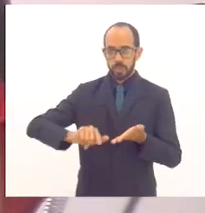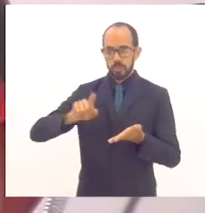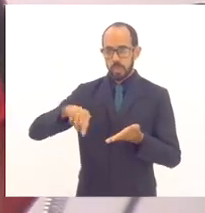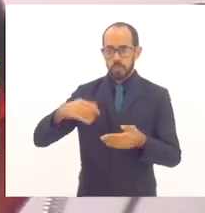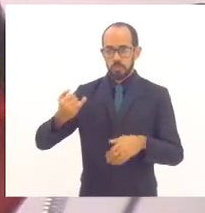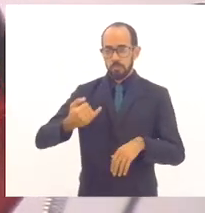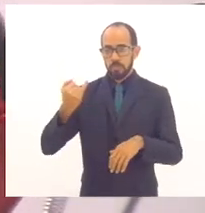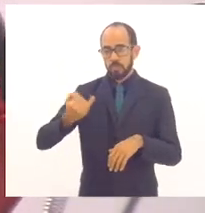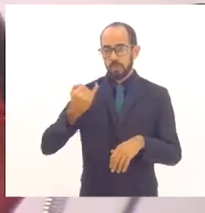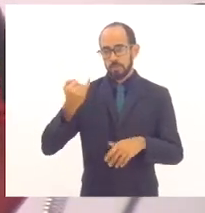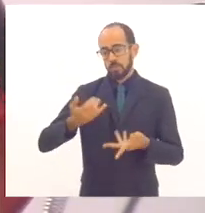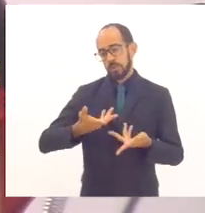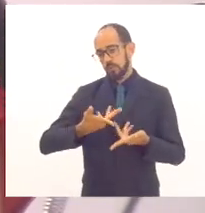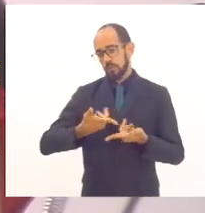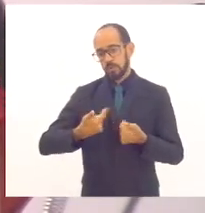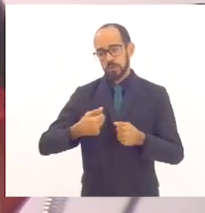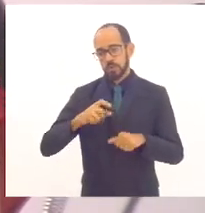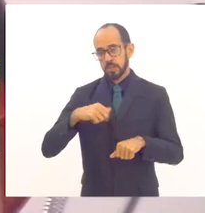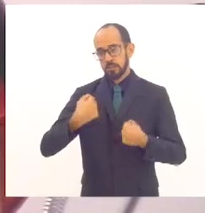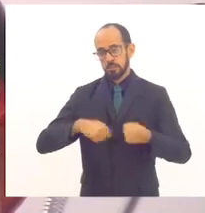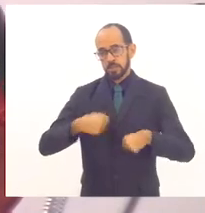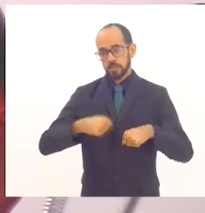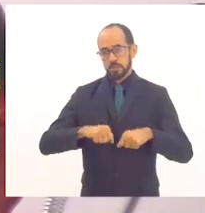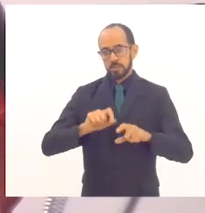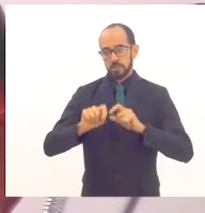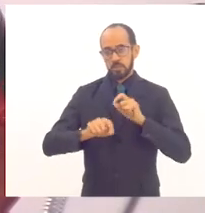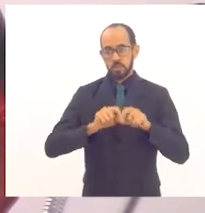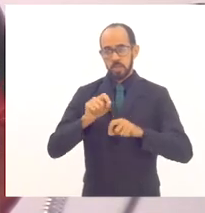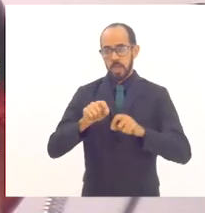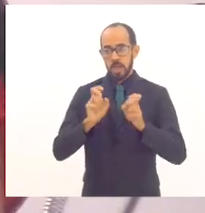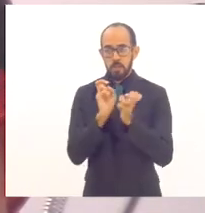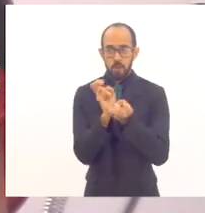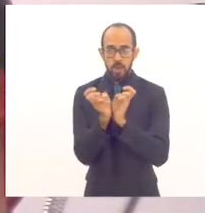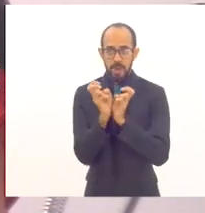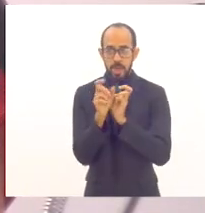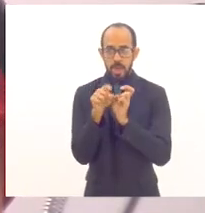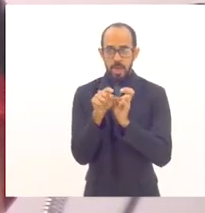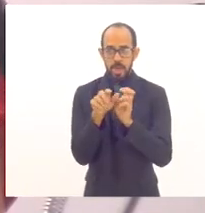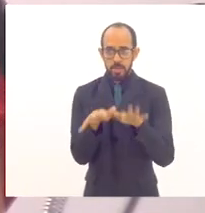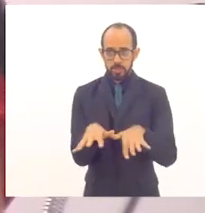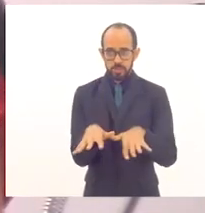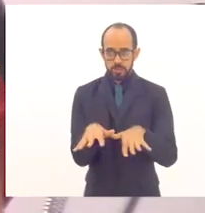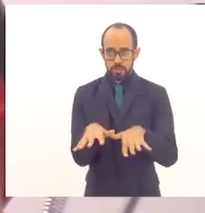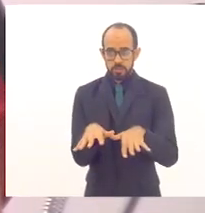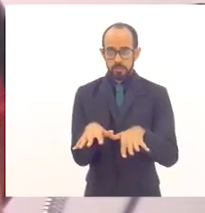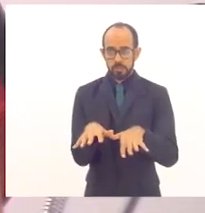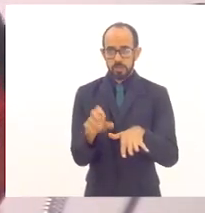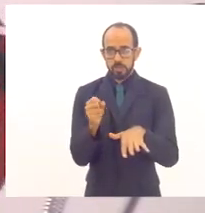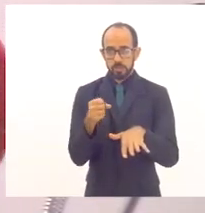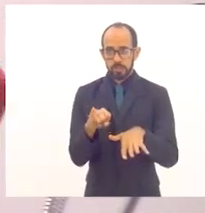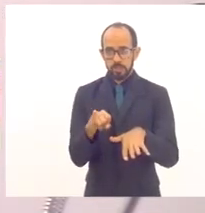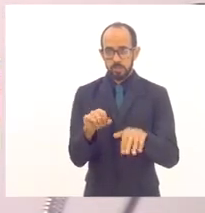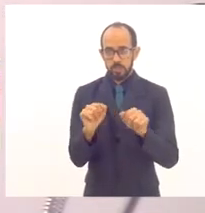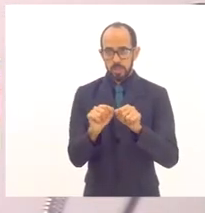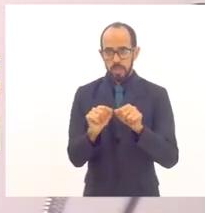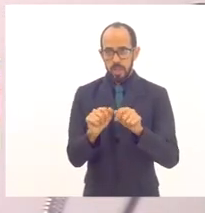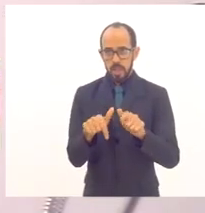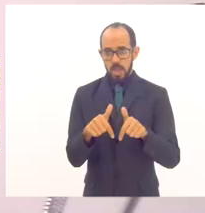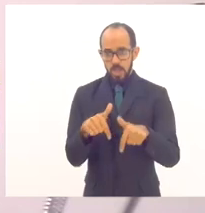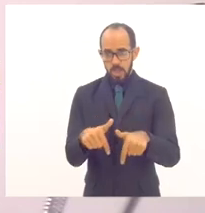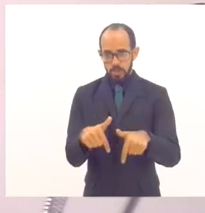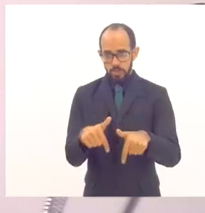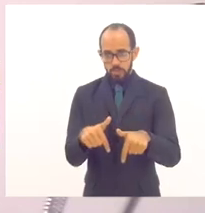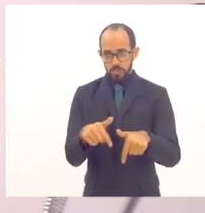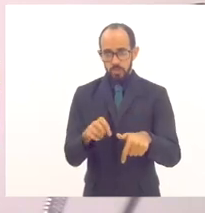ela é maravilhosa, ela tem que ser... A capoeira é assim. Então, se você age ou